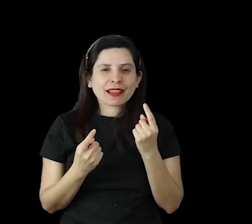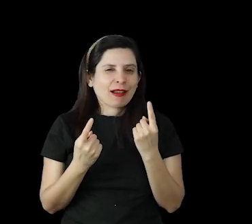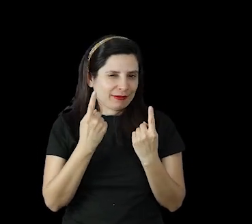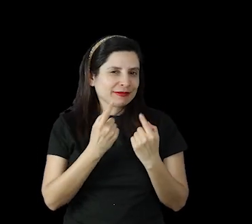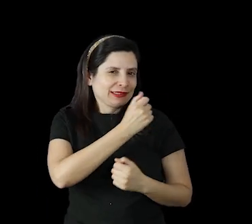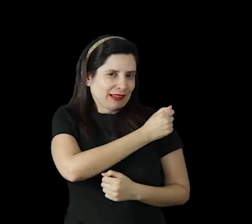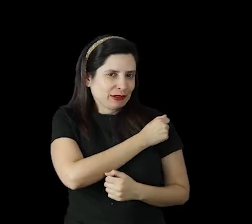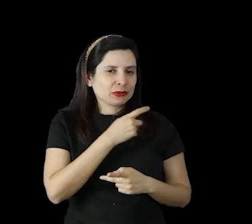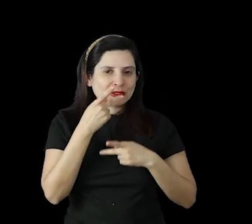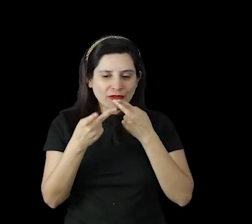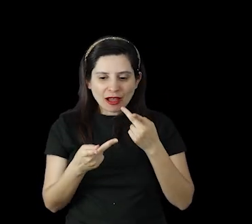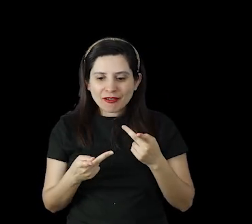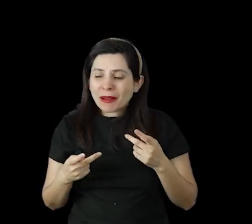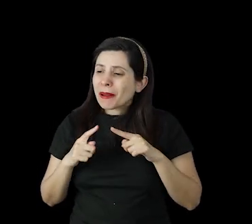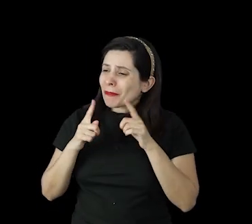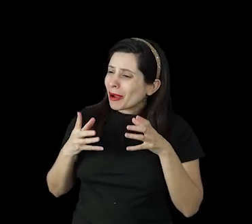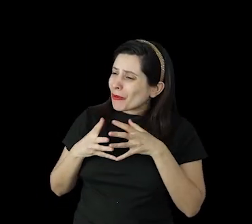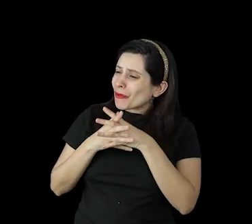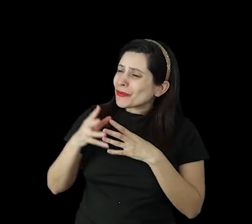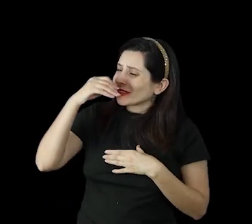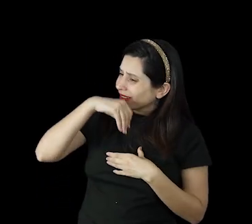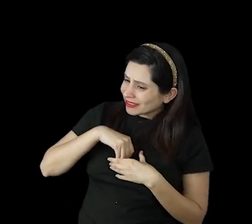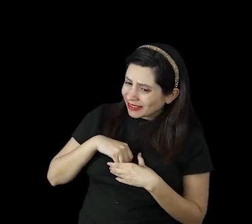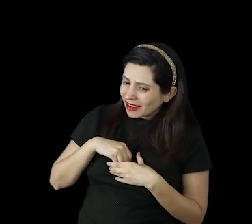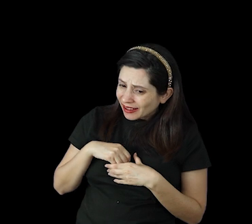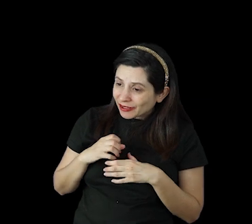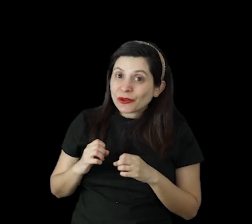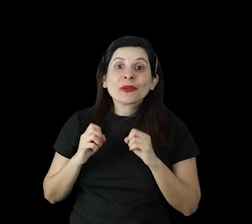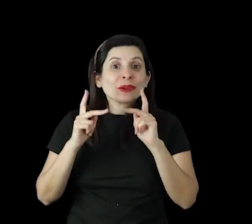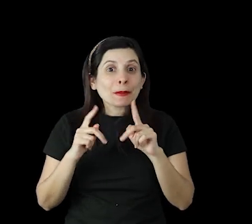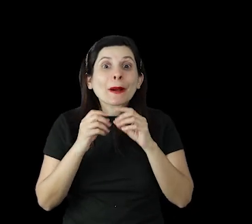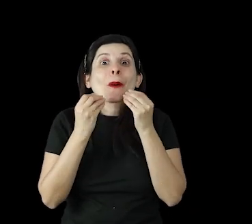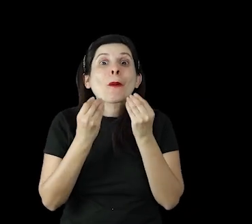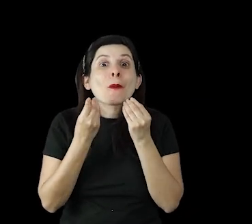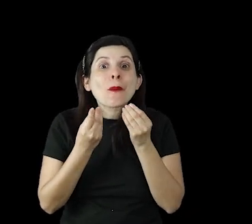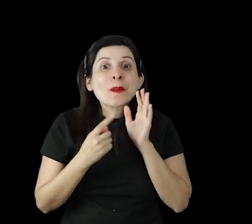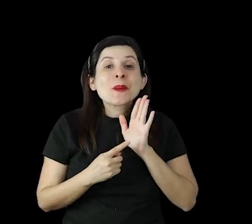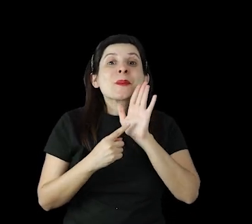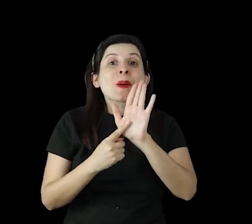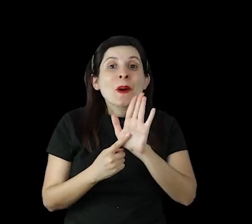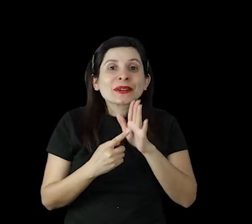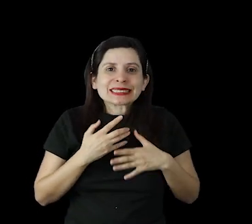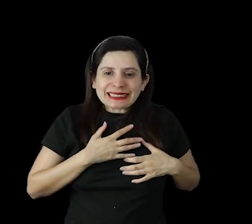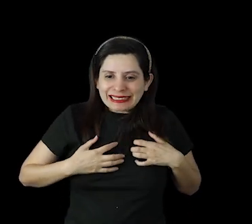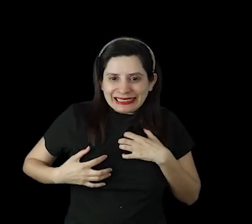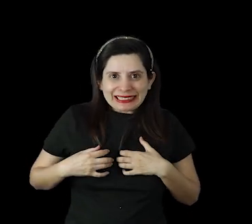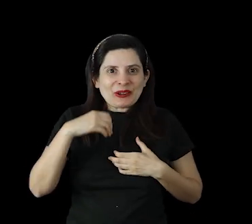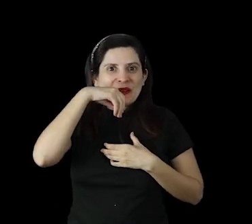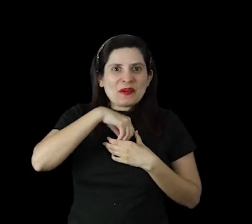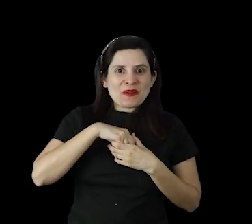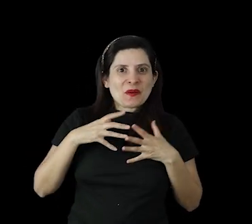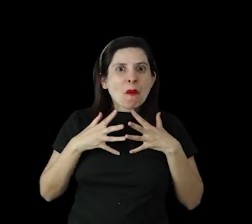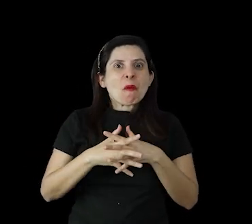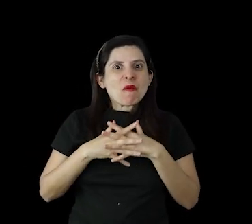alunos ou pessoas que falavam: "Ah, não, mas o conflito é interno". Tá, mas como que você mostra esse conflito interno, né? E aí, às